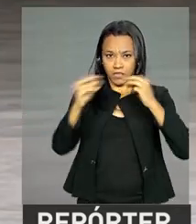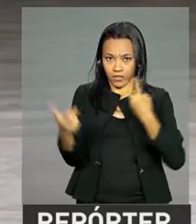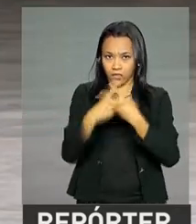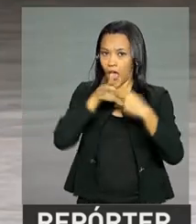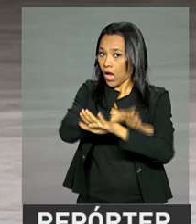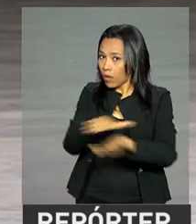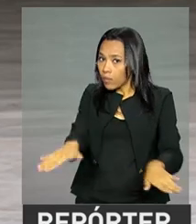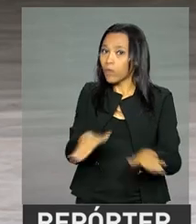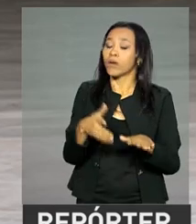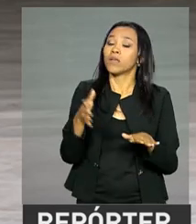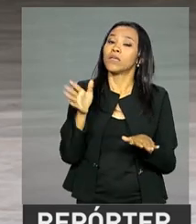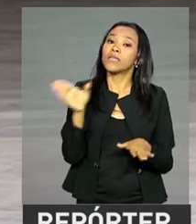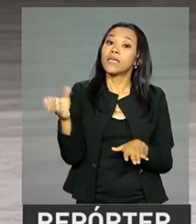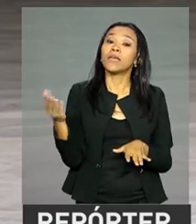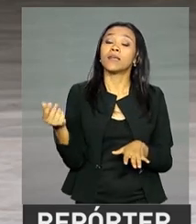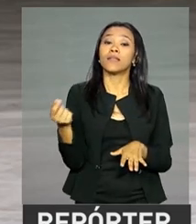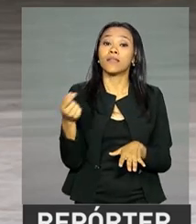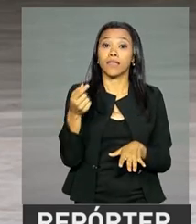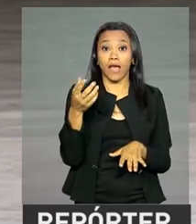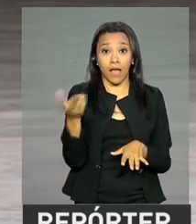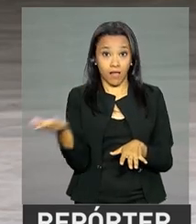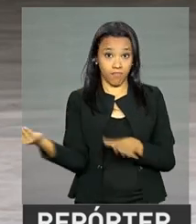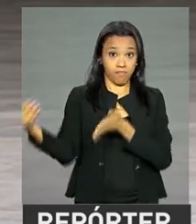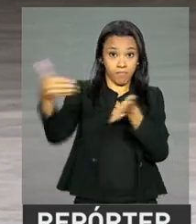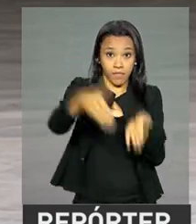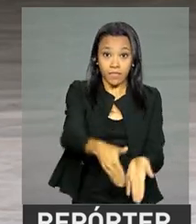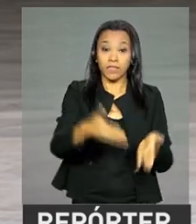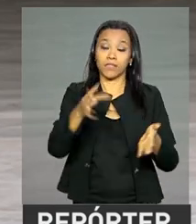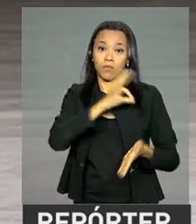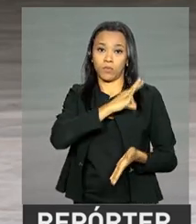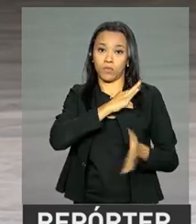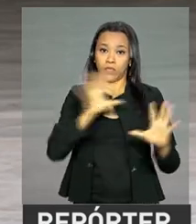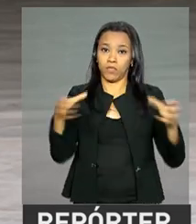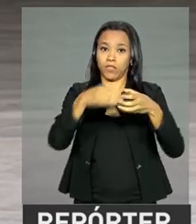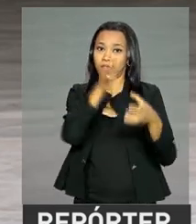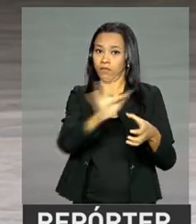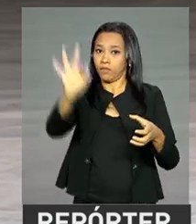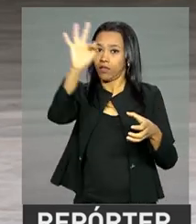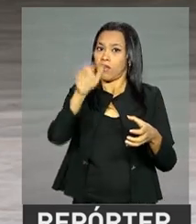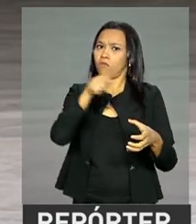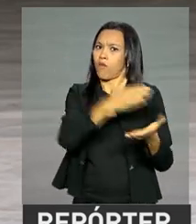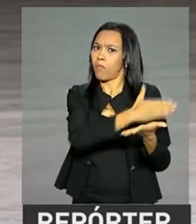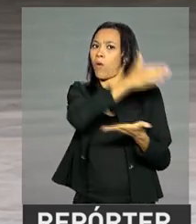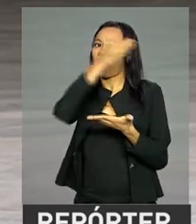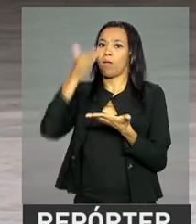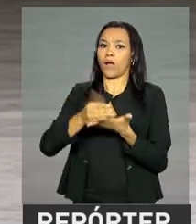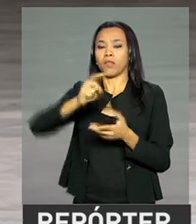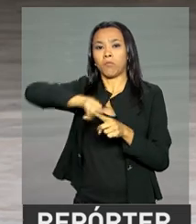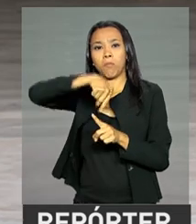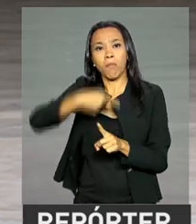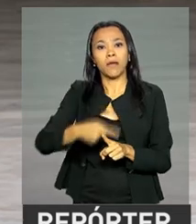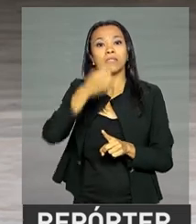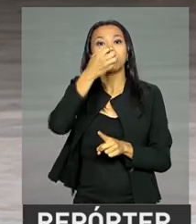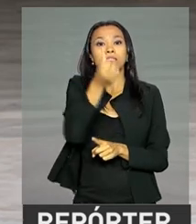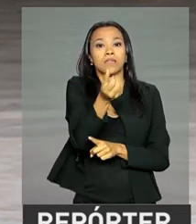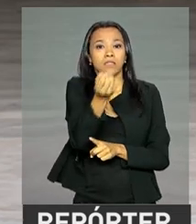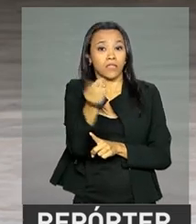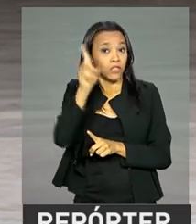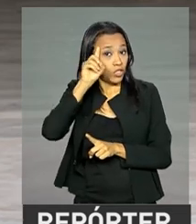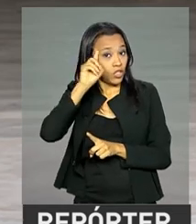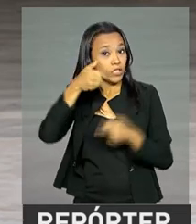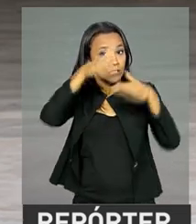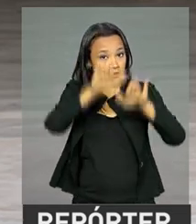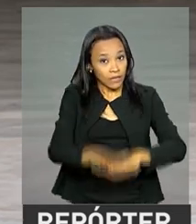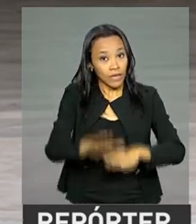estado Desde o ano passado e que a presença dessa força nacional foi prorrogada na semana passada por mais 60 dias a secretaria de